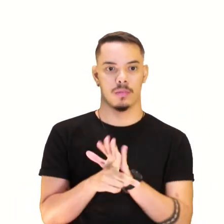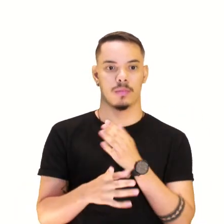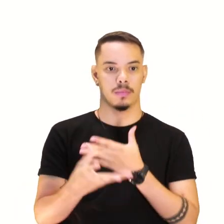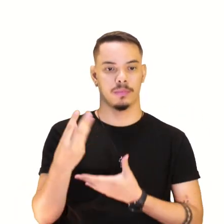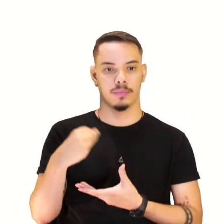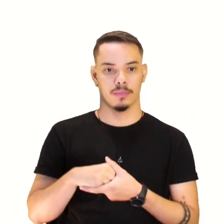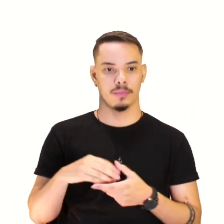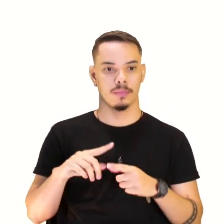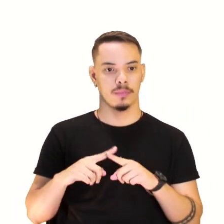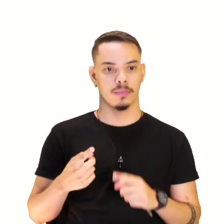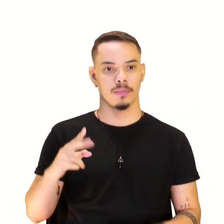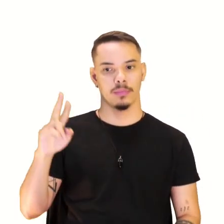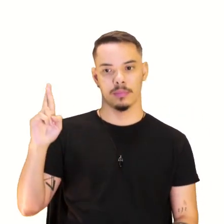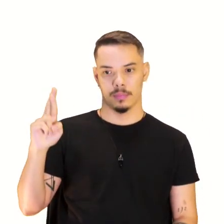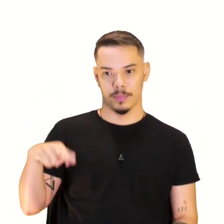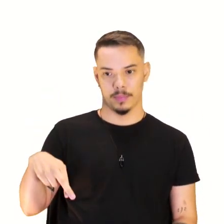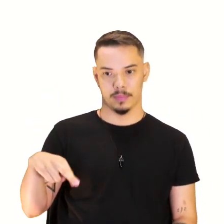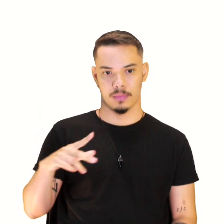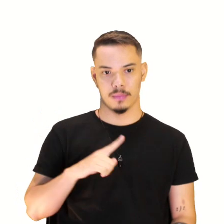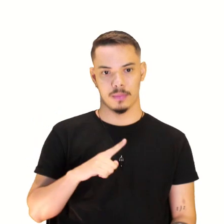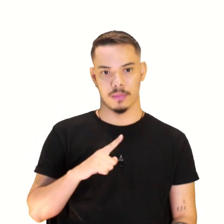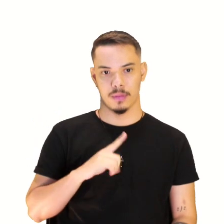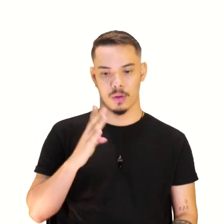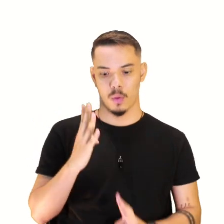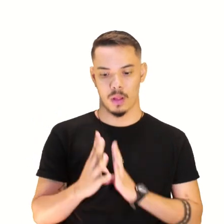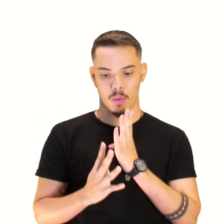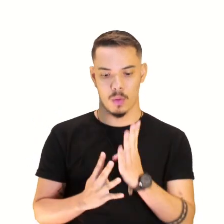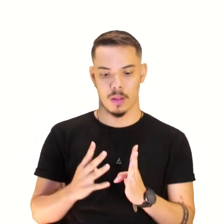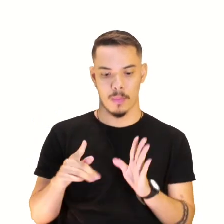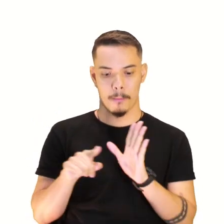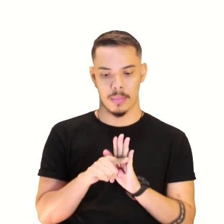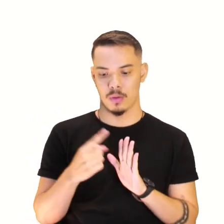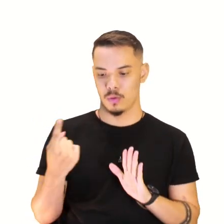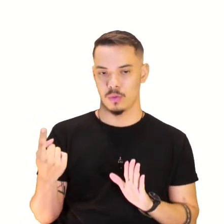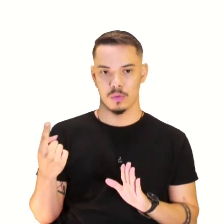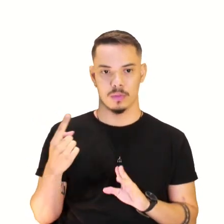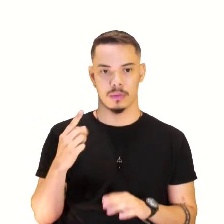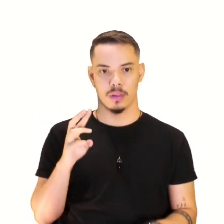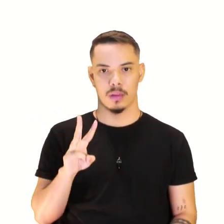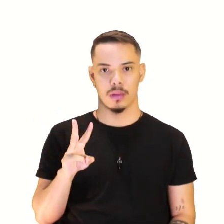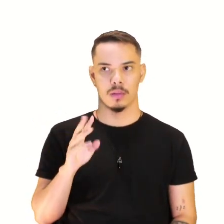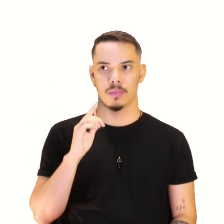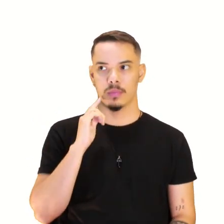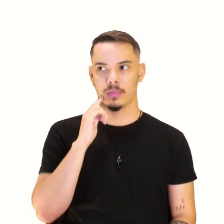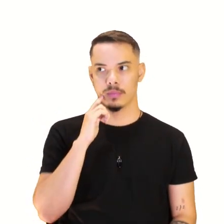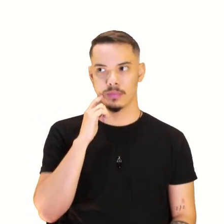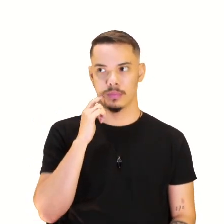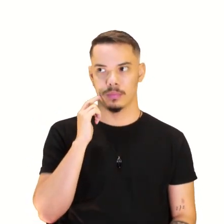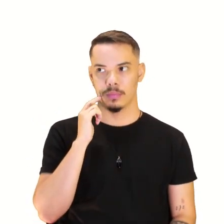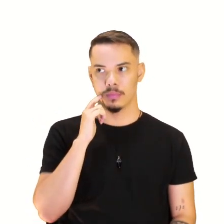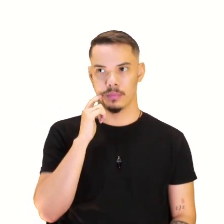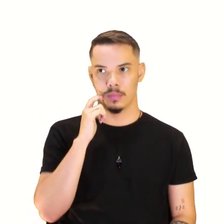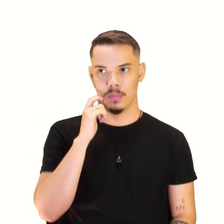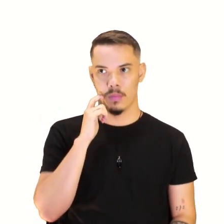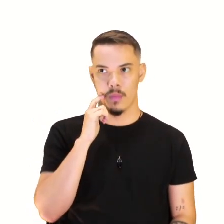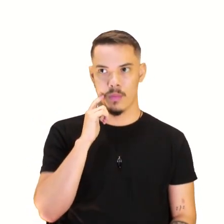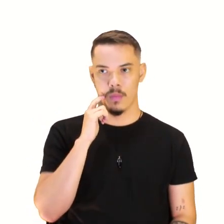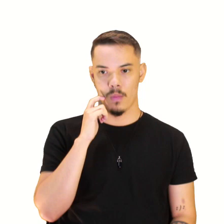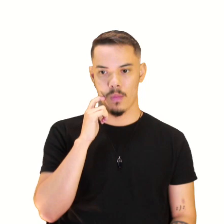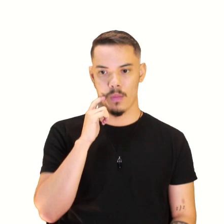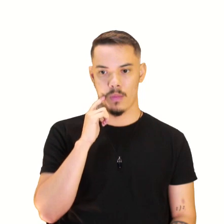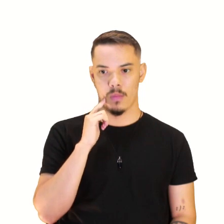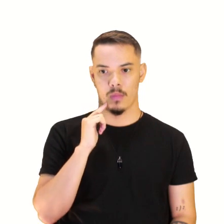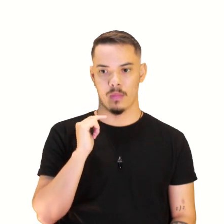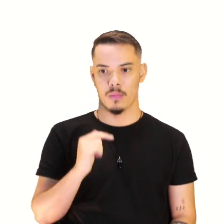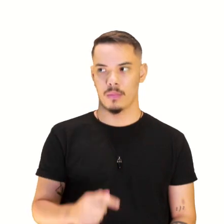a razão tá indo ali de 4 em 4, né? 4 em 4. De menos 1 para 3 deu 4, de 3 para 7 dá 4, então a razão é 4.